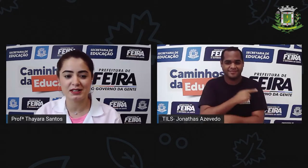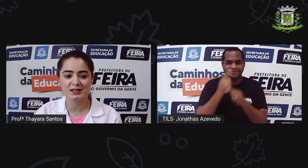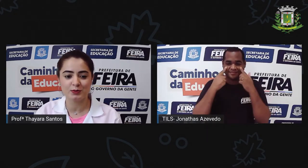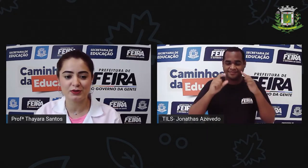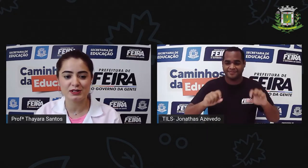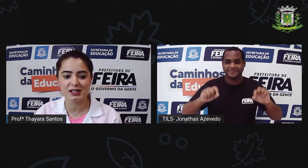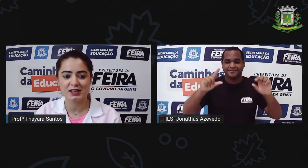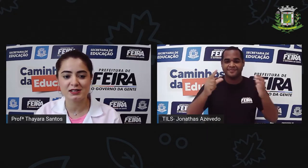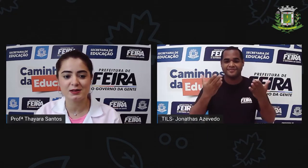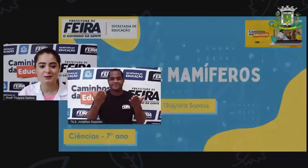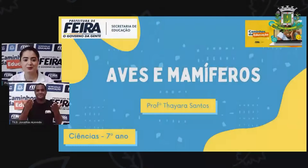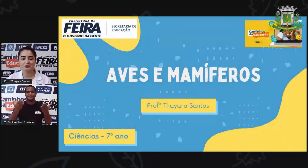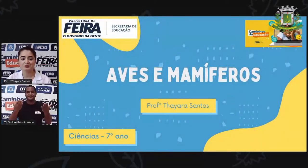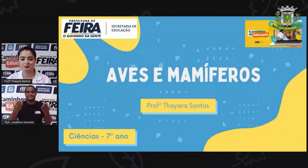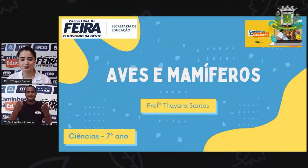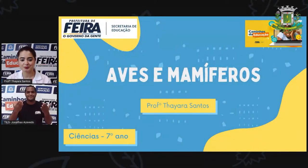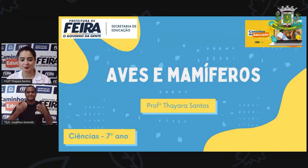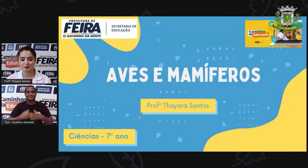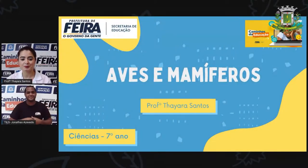minha apresentação para vocês.